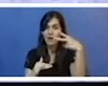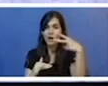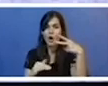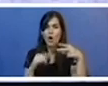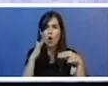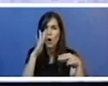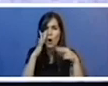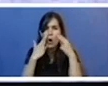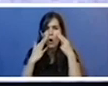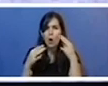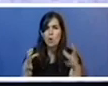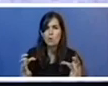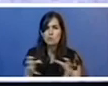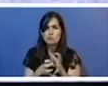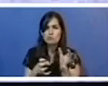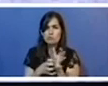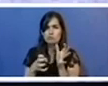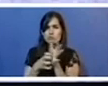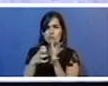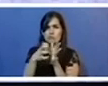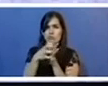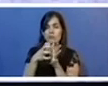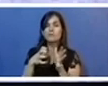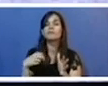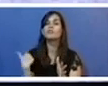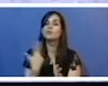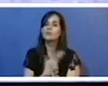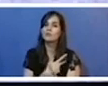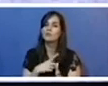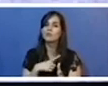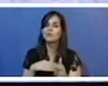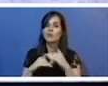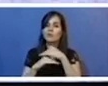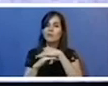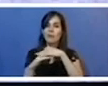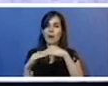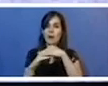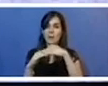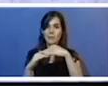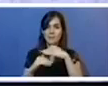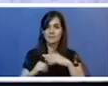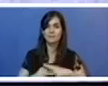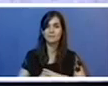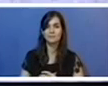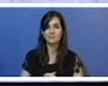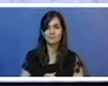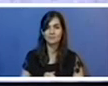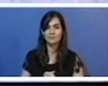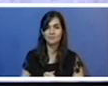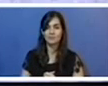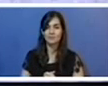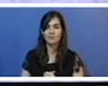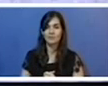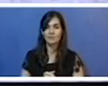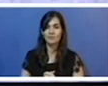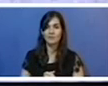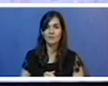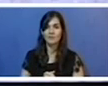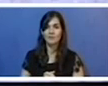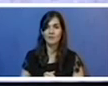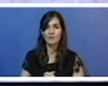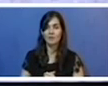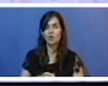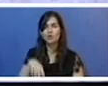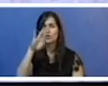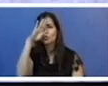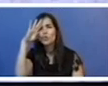gorduroso. A gordura que nós acumulamos no corpo, grande parte fica abaixo da pele. Mas enfim, a glândula